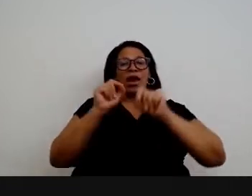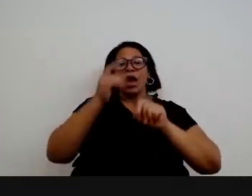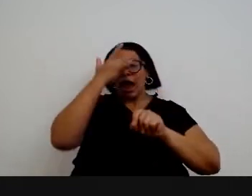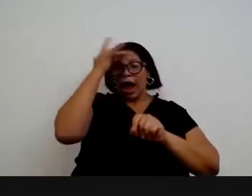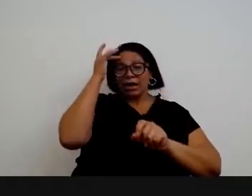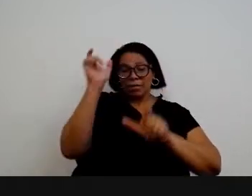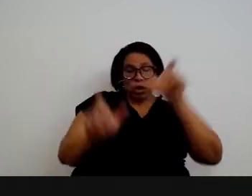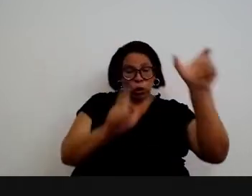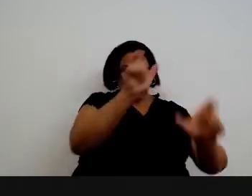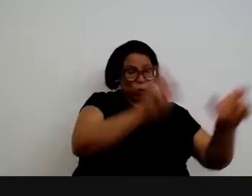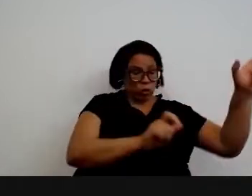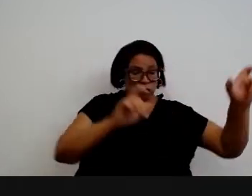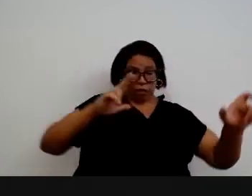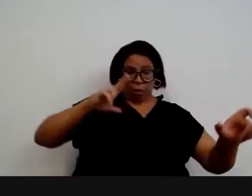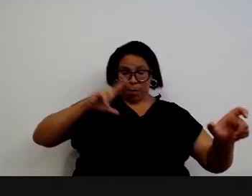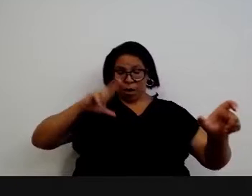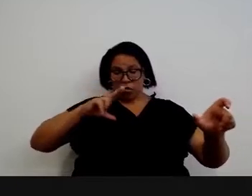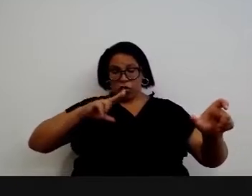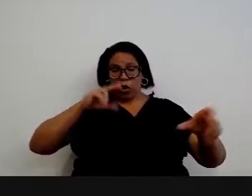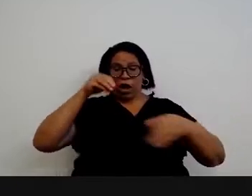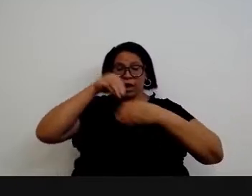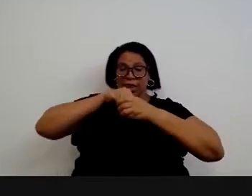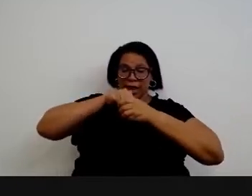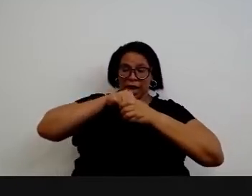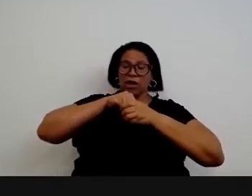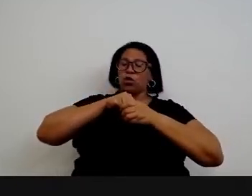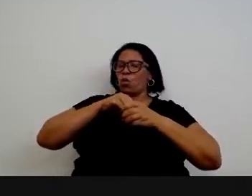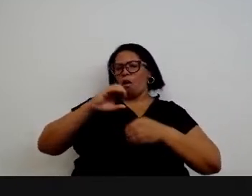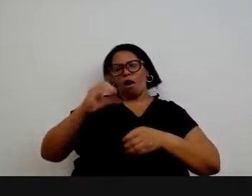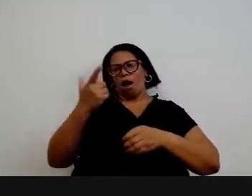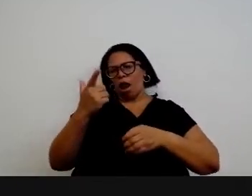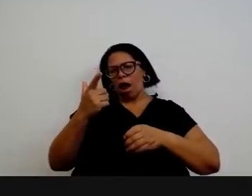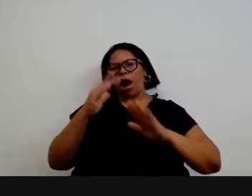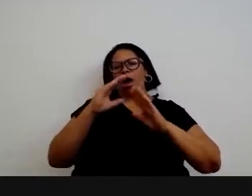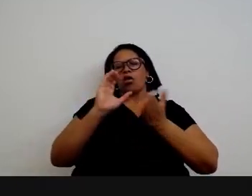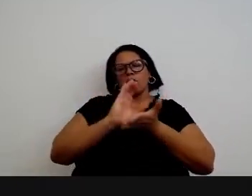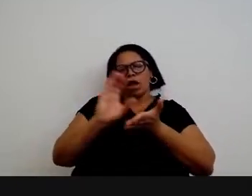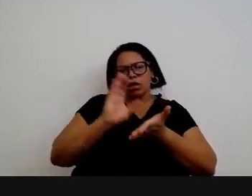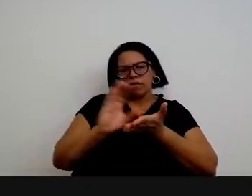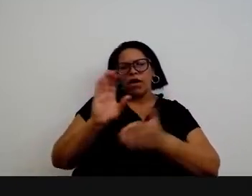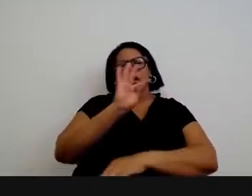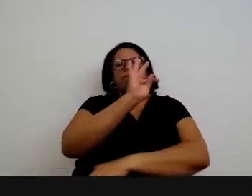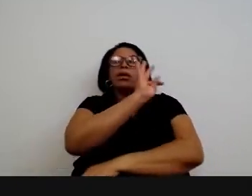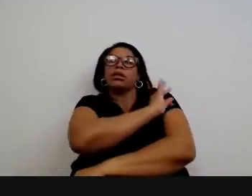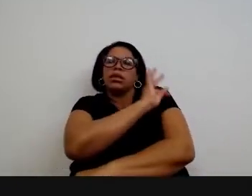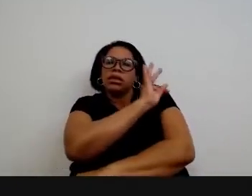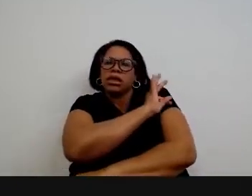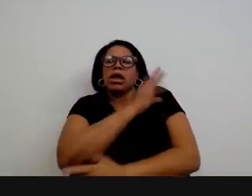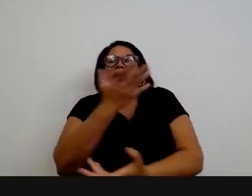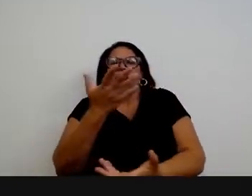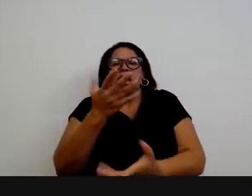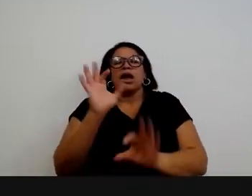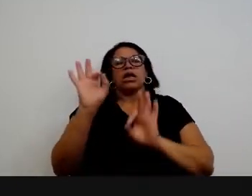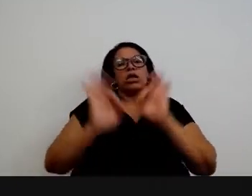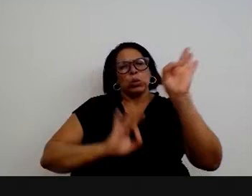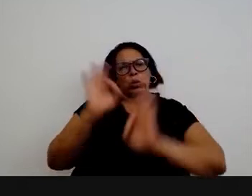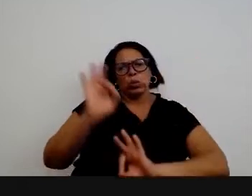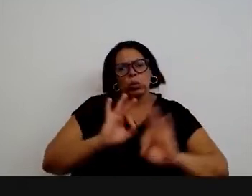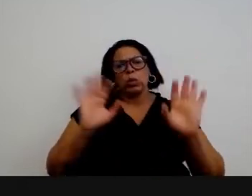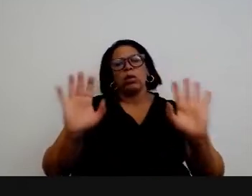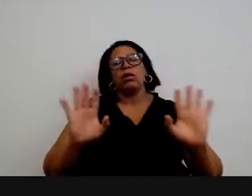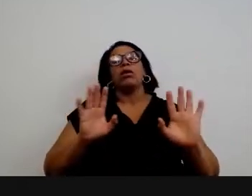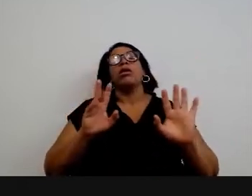onde os indivíduos, de uma maneira geral, dentro das restrições óbvias, orçamentárias, técnicas,